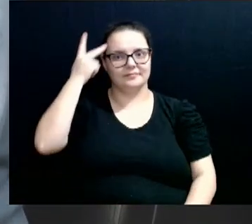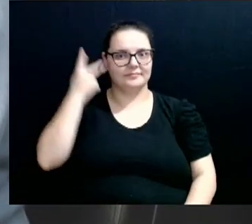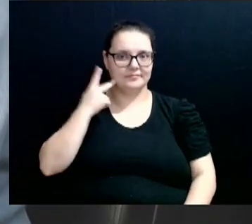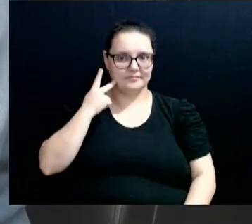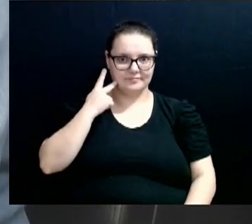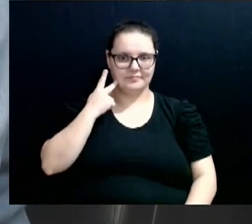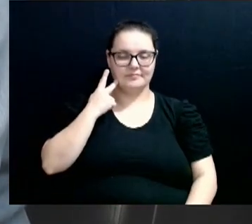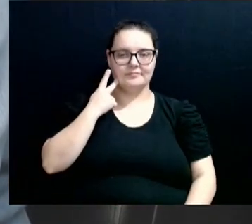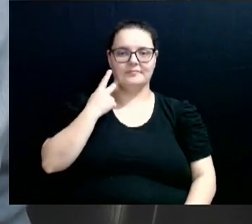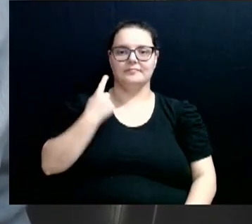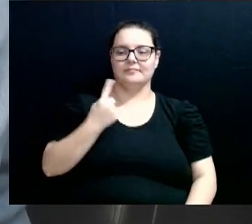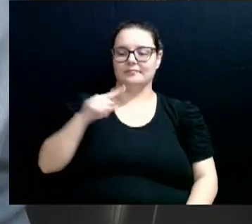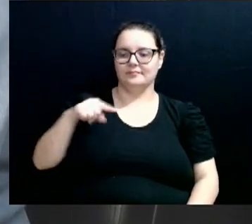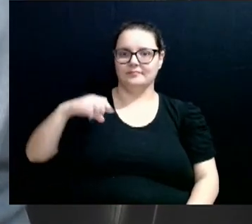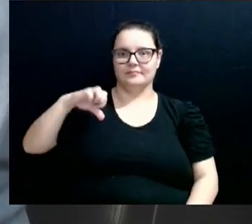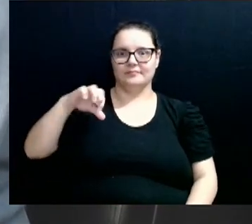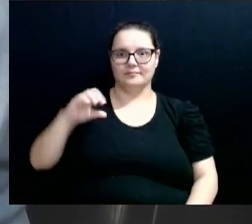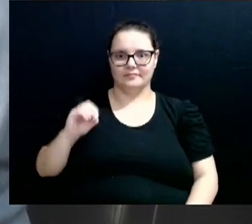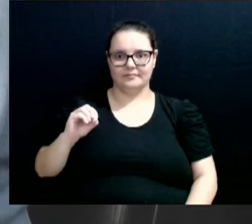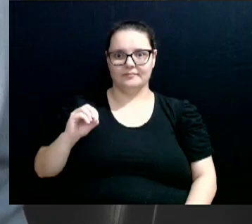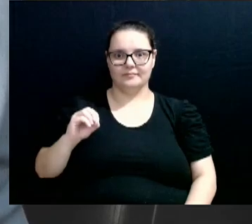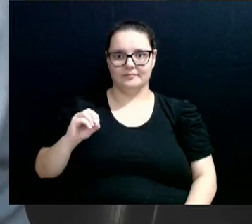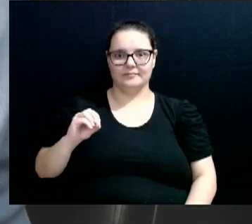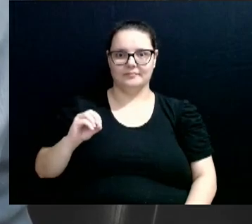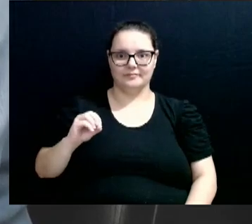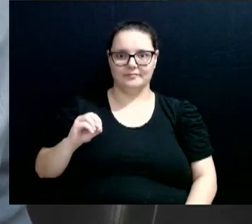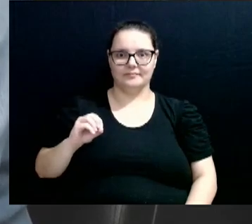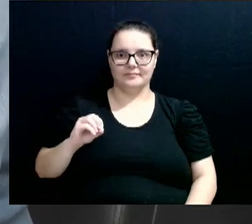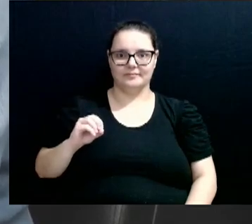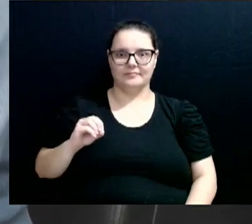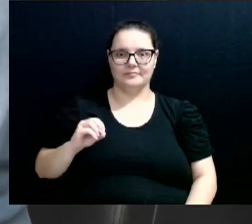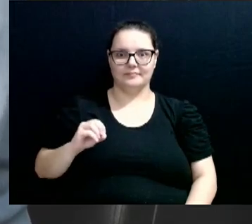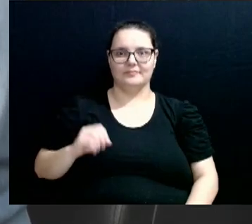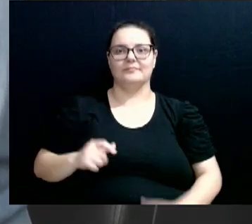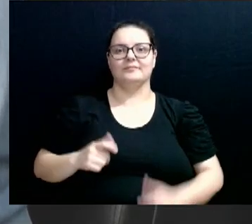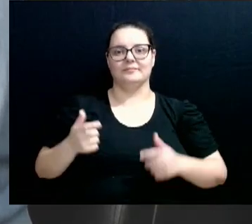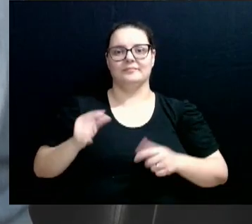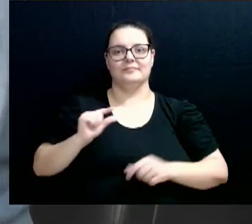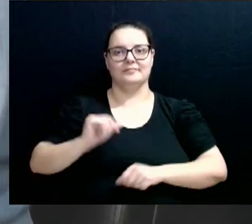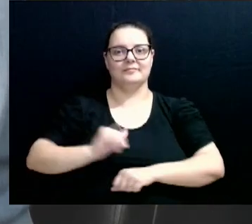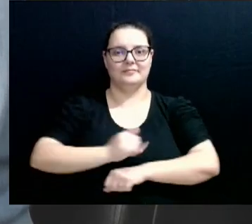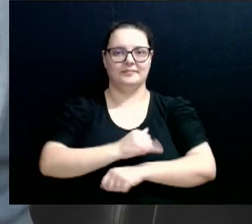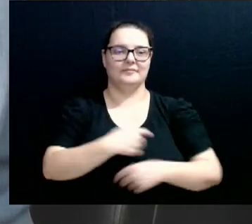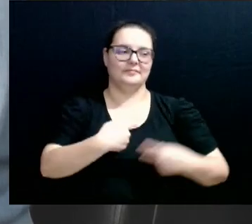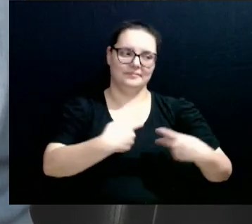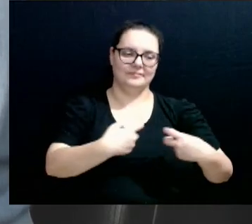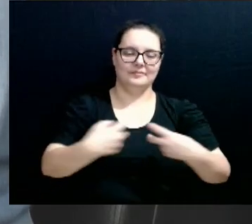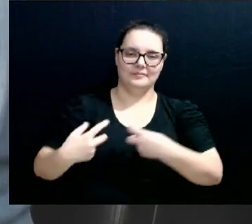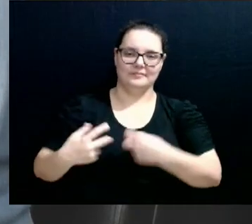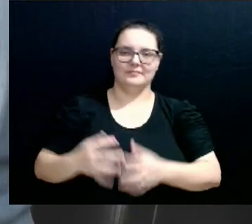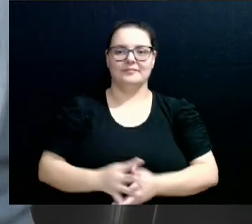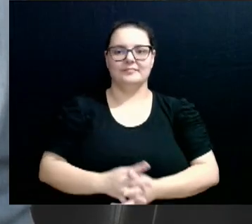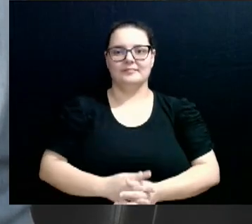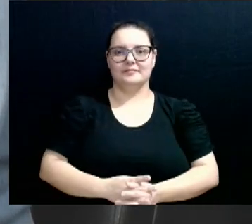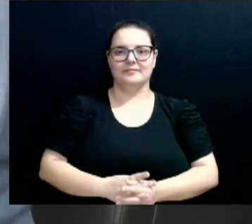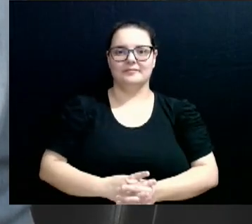1,90 m, bastante acima do peso, como é possível perceber, e tenho